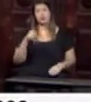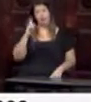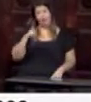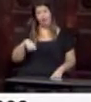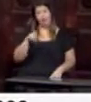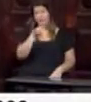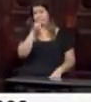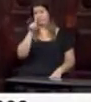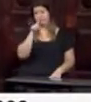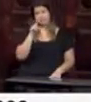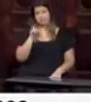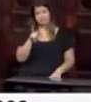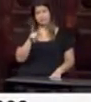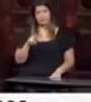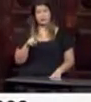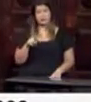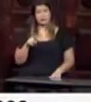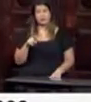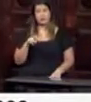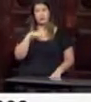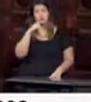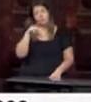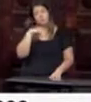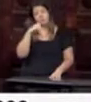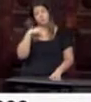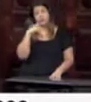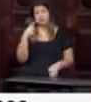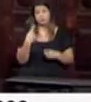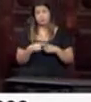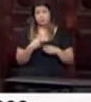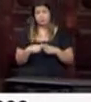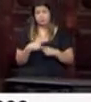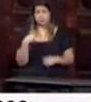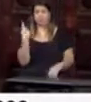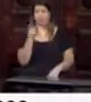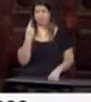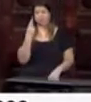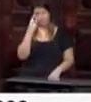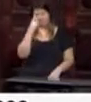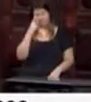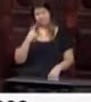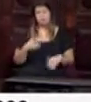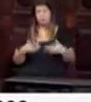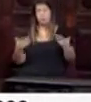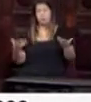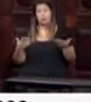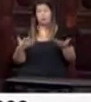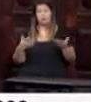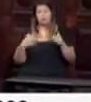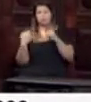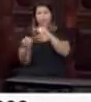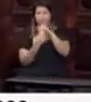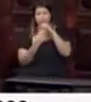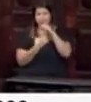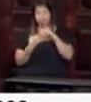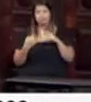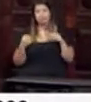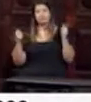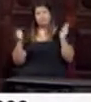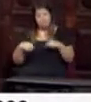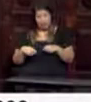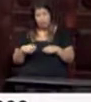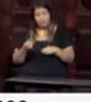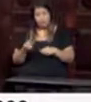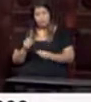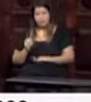questão de muita dúvida. Quem e quais são os setores que dispõem de caixa para